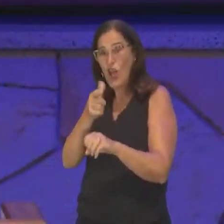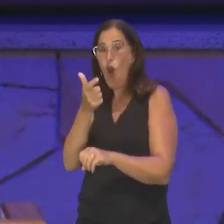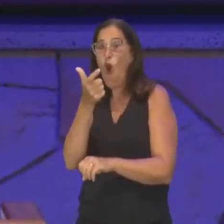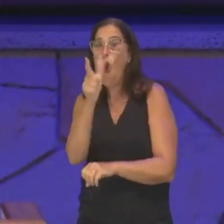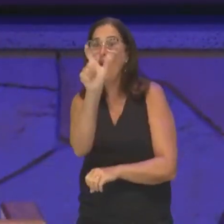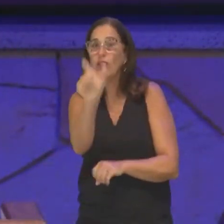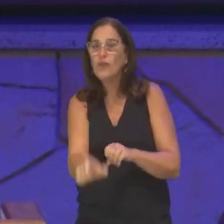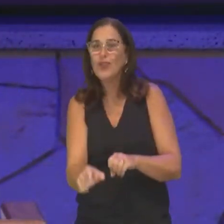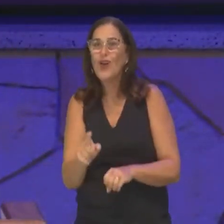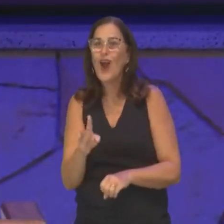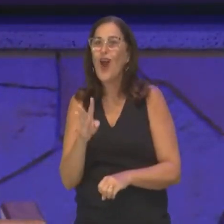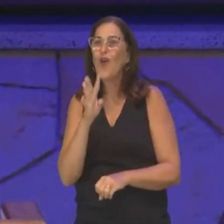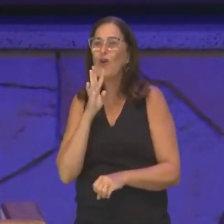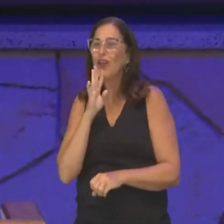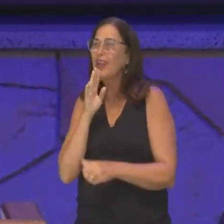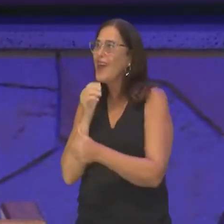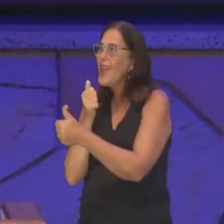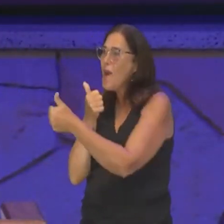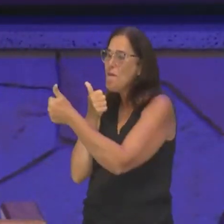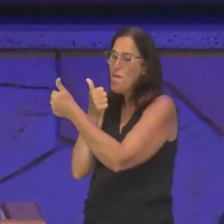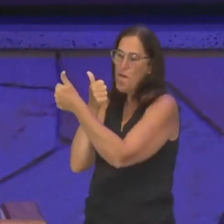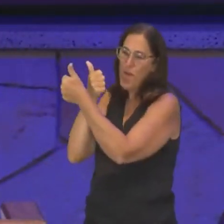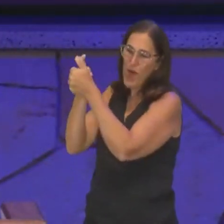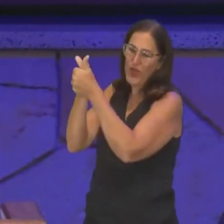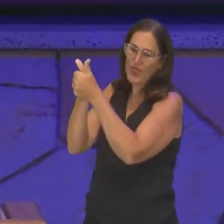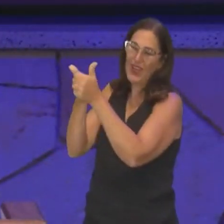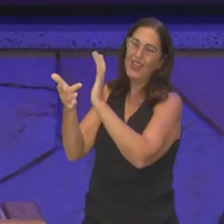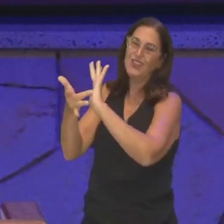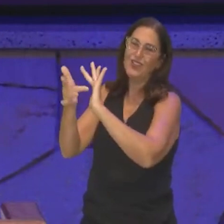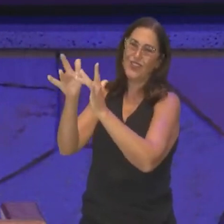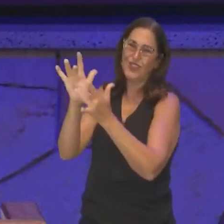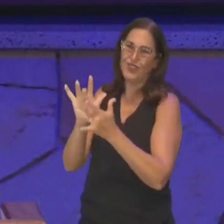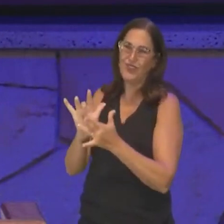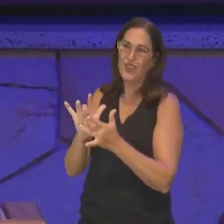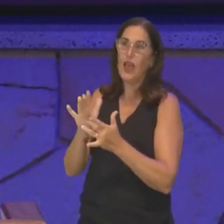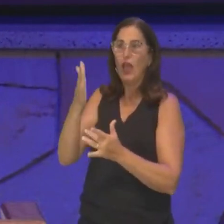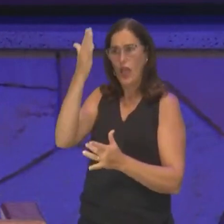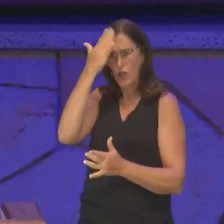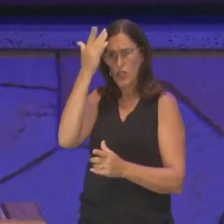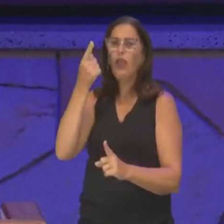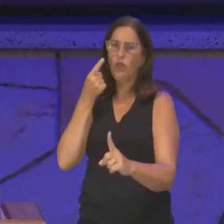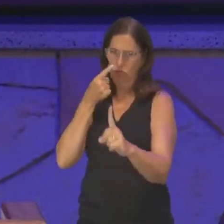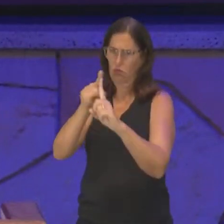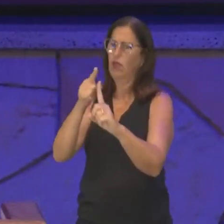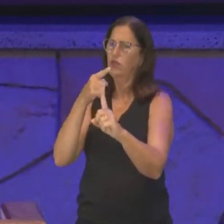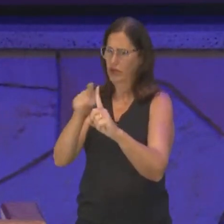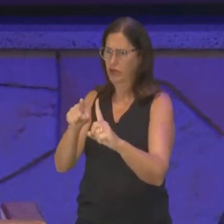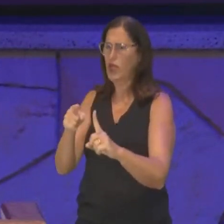outros a conhecerem, a se aproximarem de Jesus. Eu sei que é um desafio.